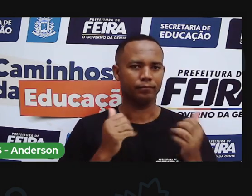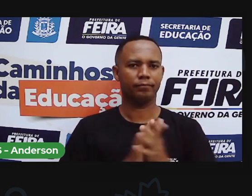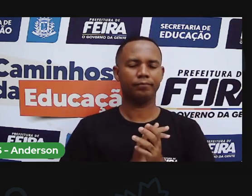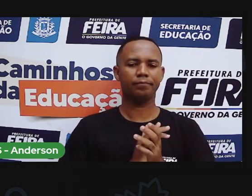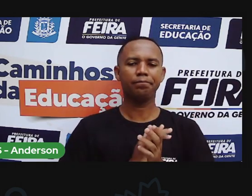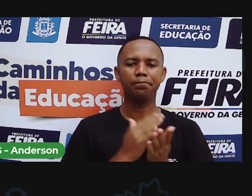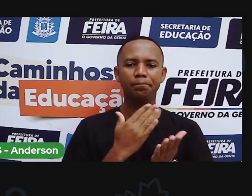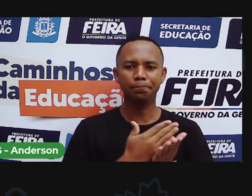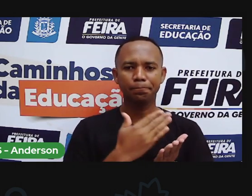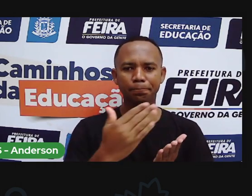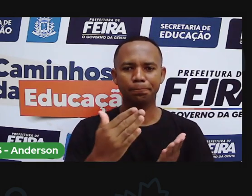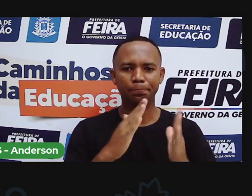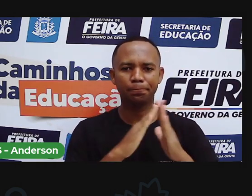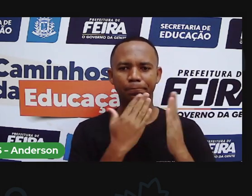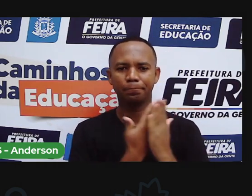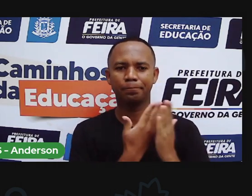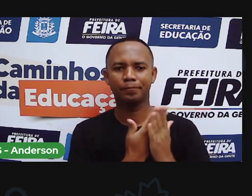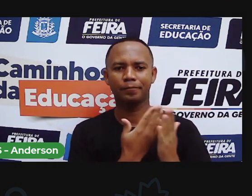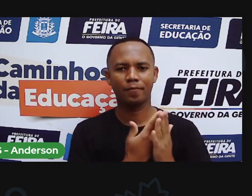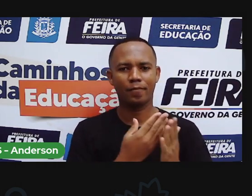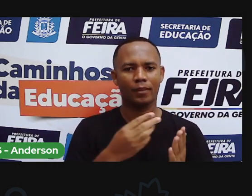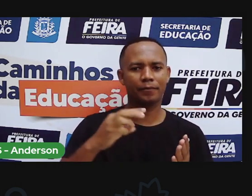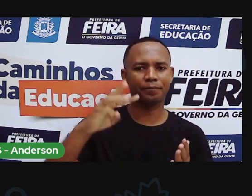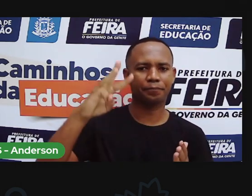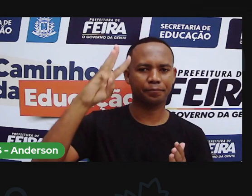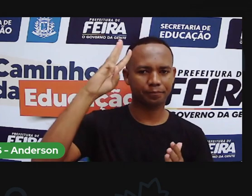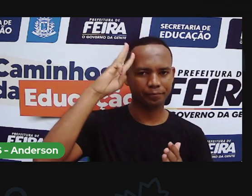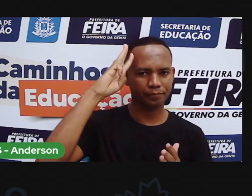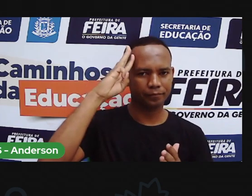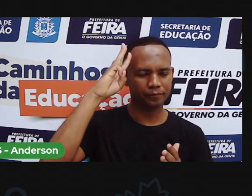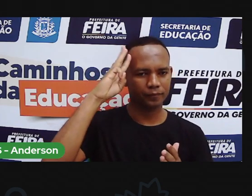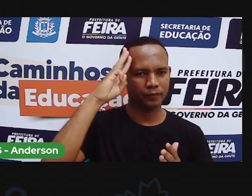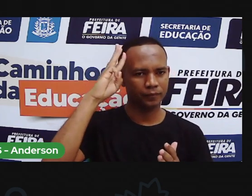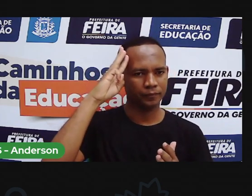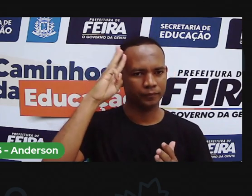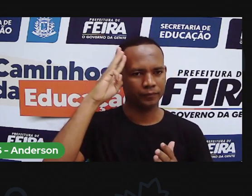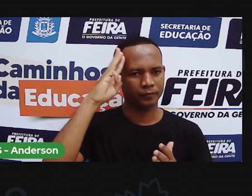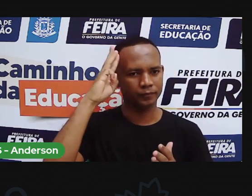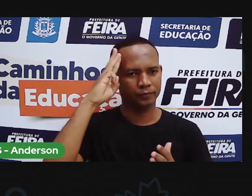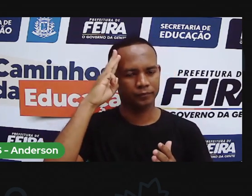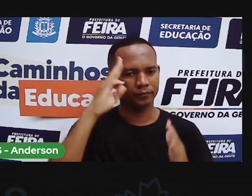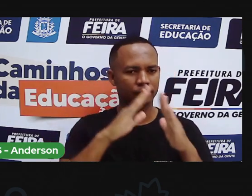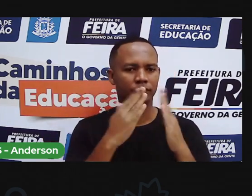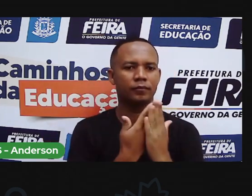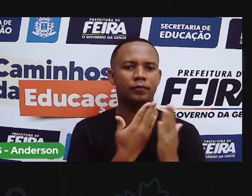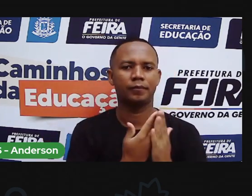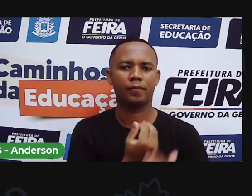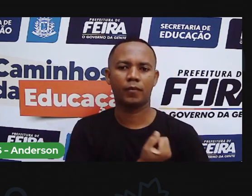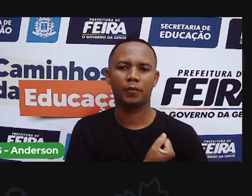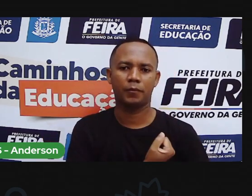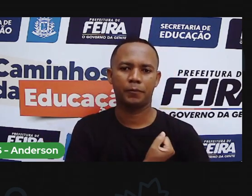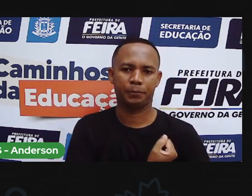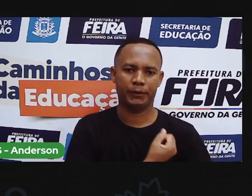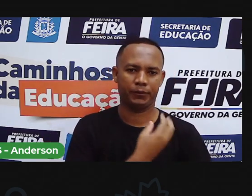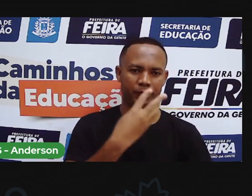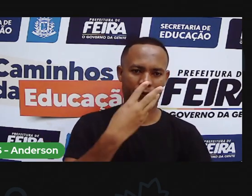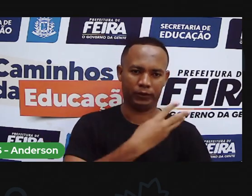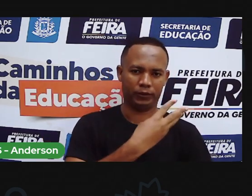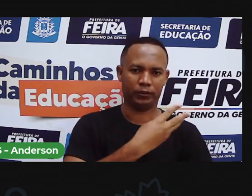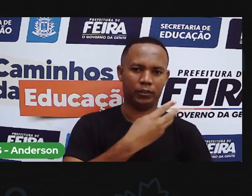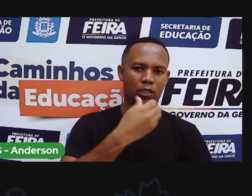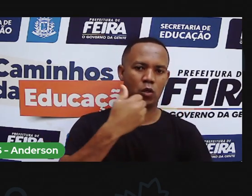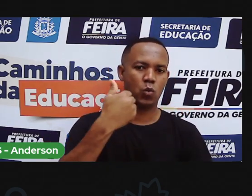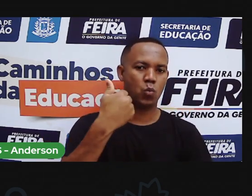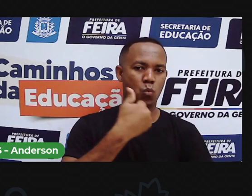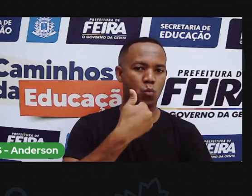mais uma aula, terça-feira aí, né? Aula aí de número 31 com vocês. E o que será que a gente